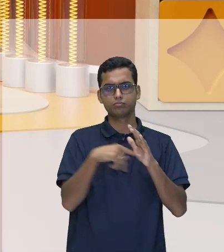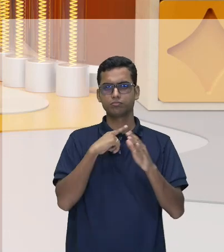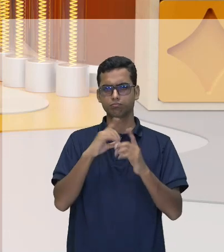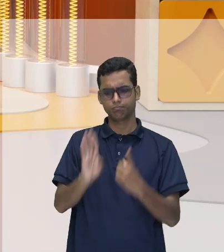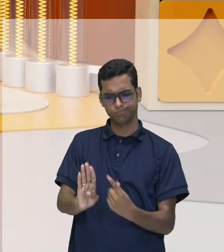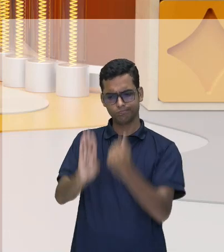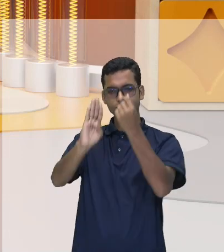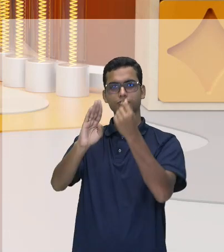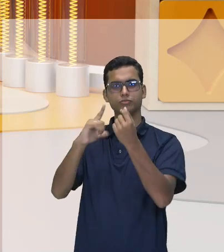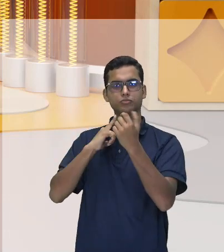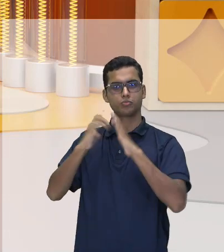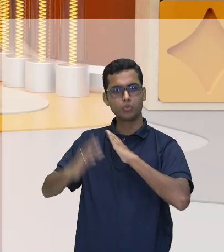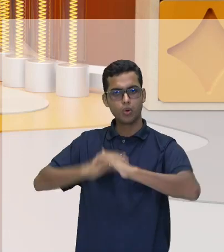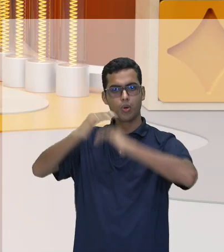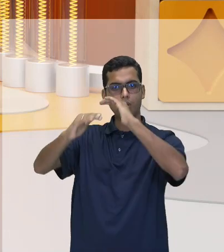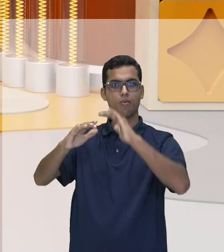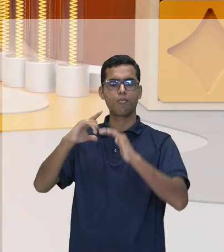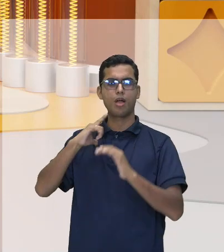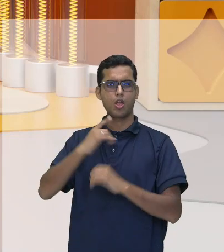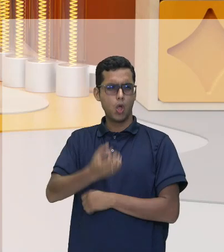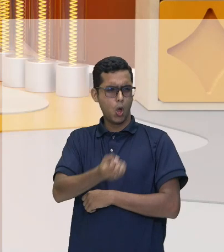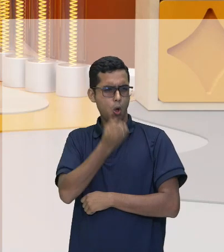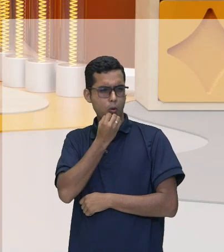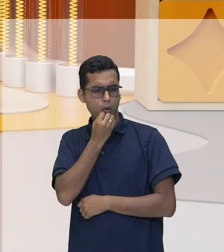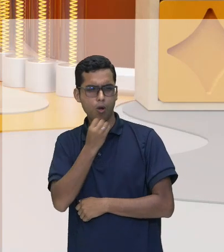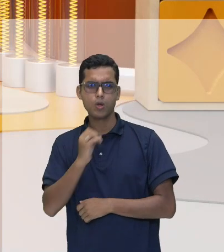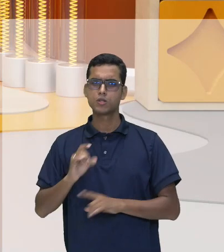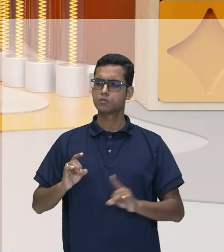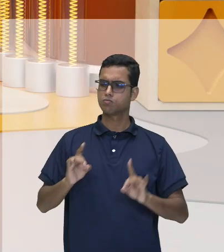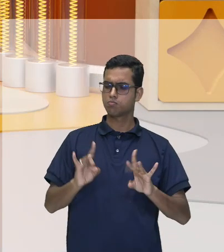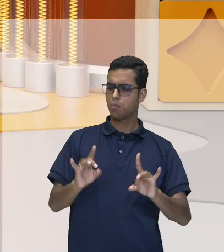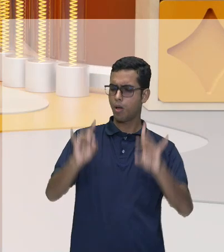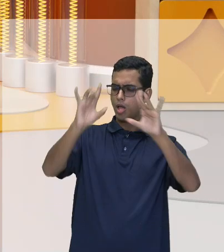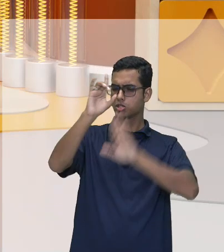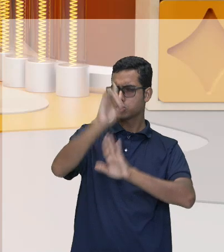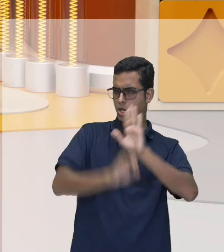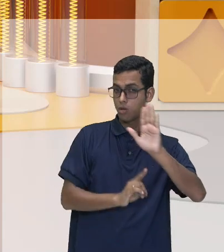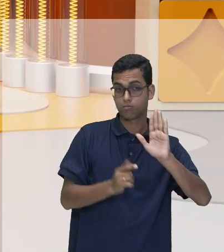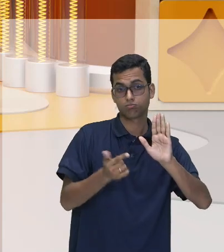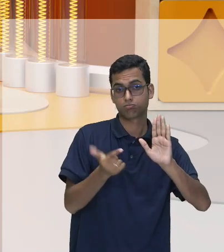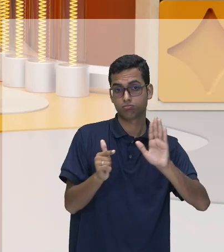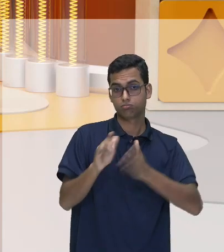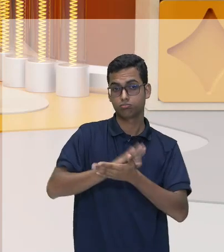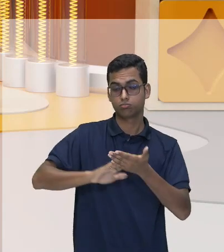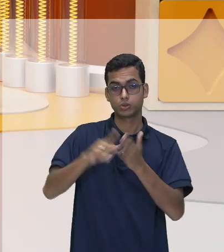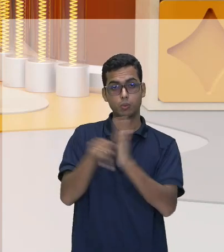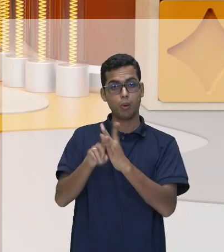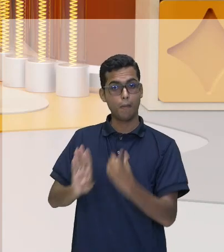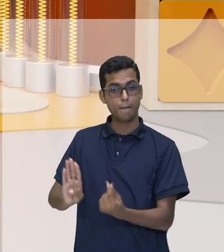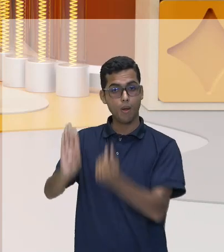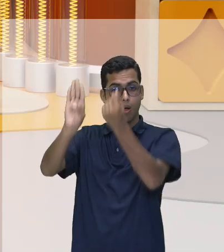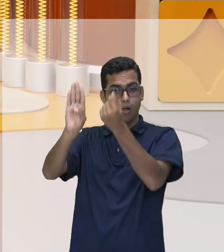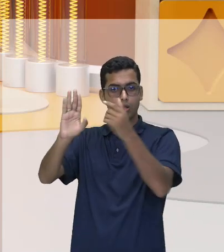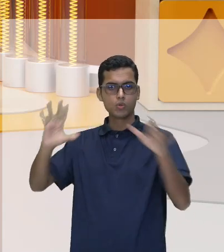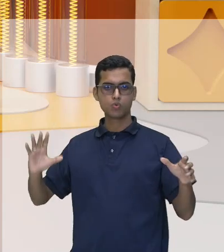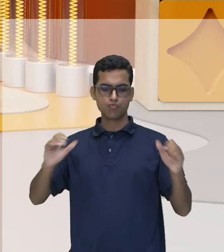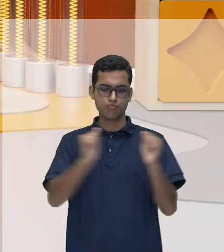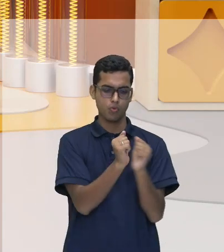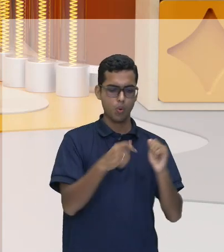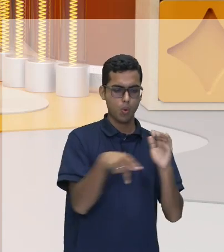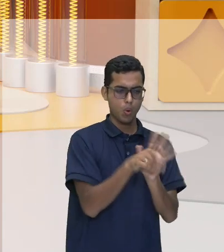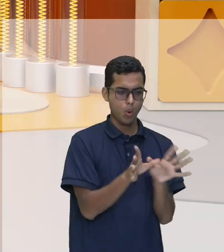e do governo. Então, esse pensamento iluminista, ele vai criticar o absolutismo, ele